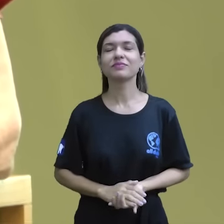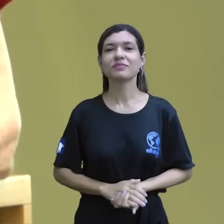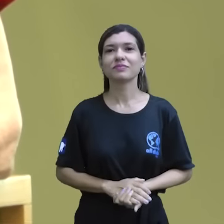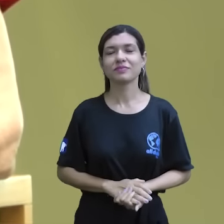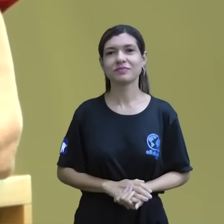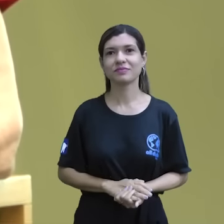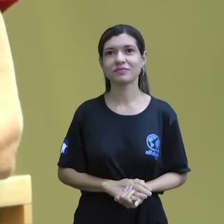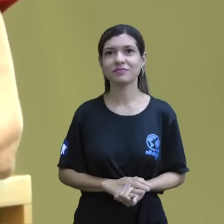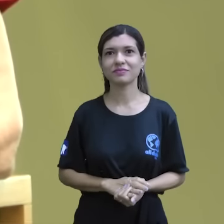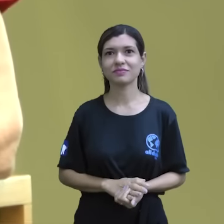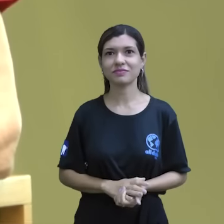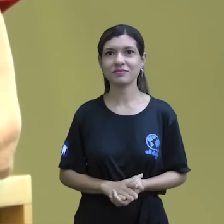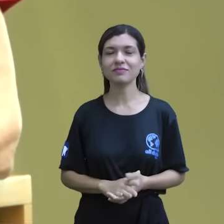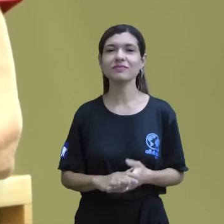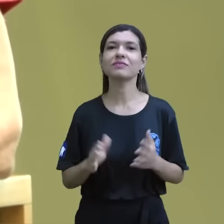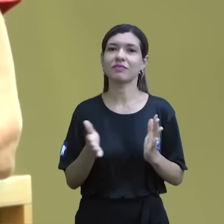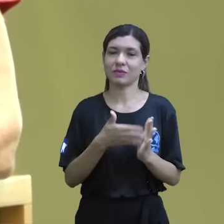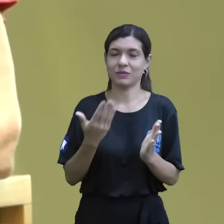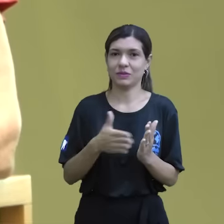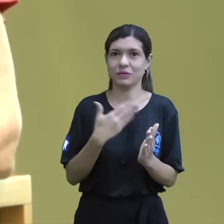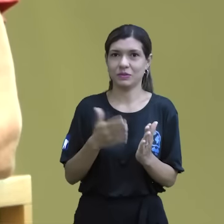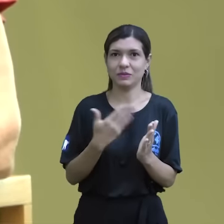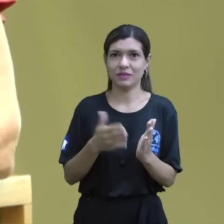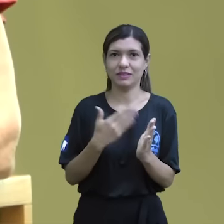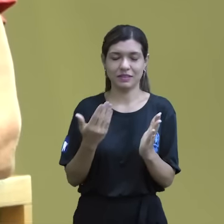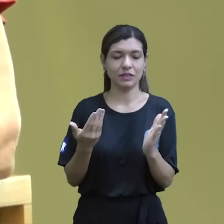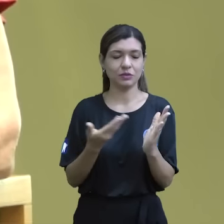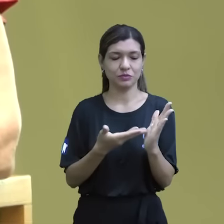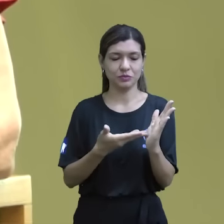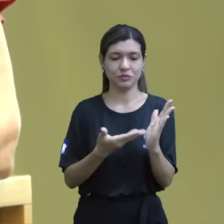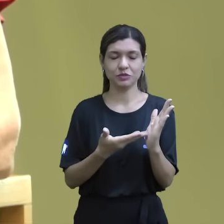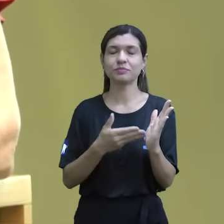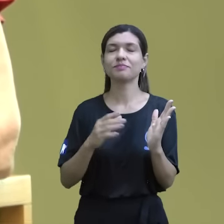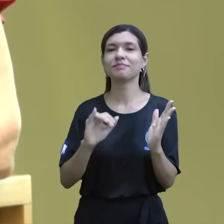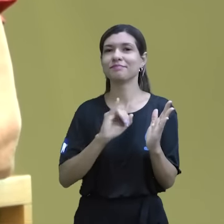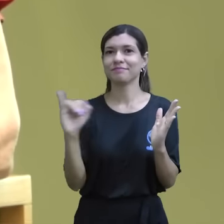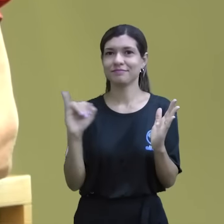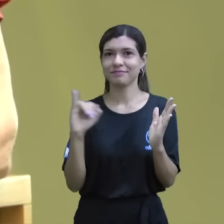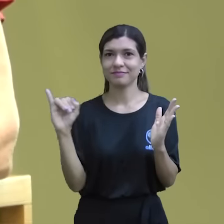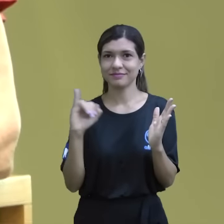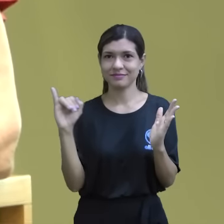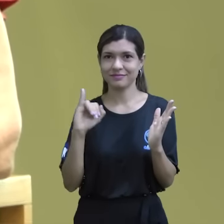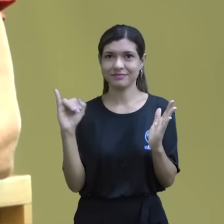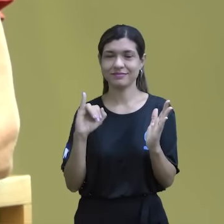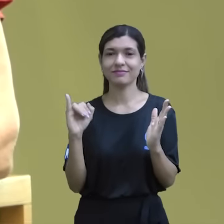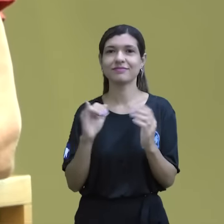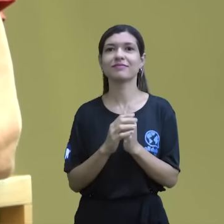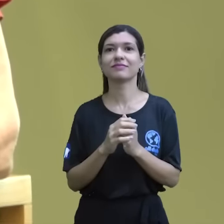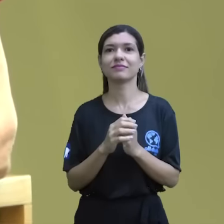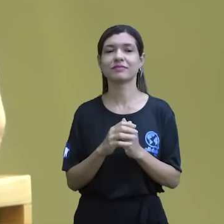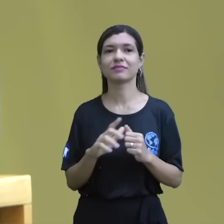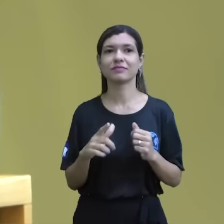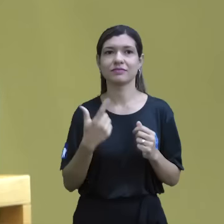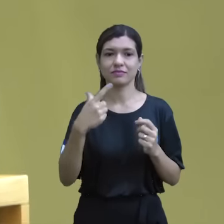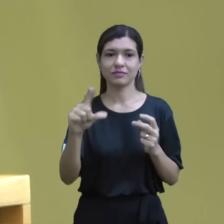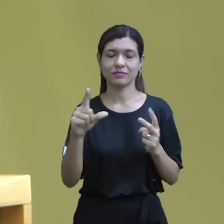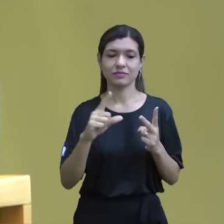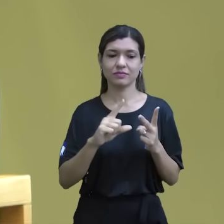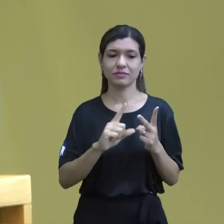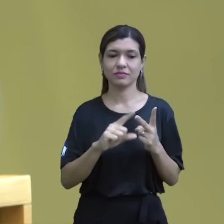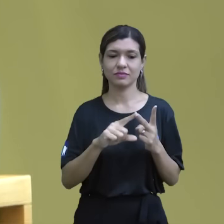outro é Como o Homem Chegou. Eu vou ler só um pedacinho desse, que ele escreve em 14, quando